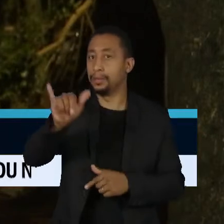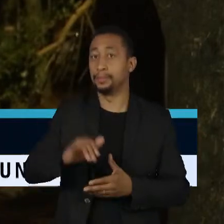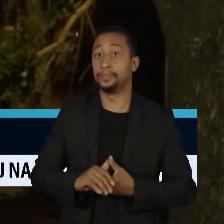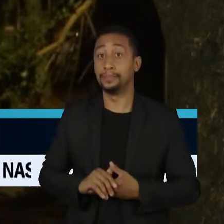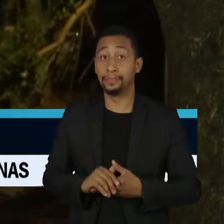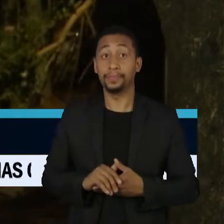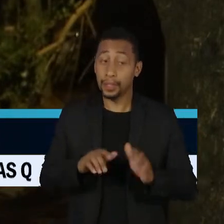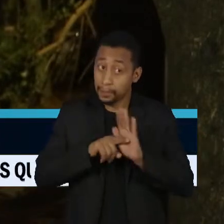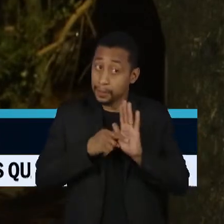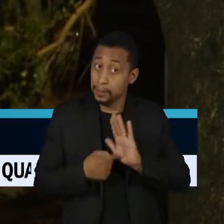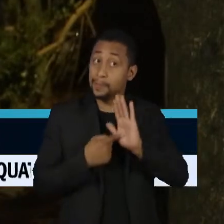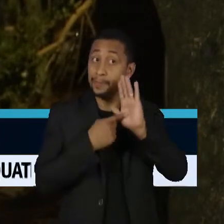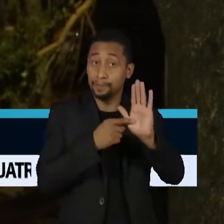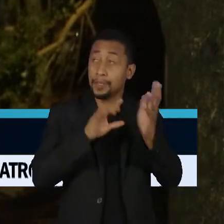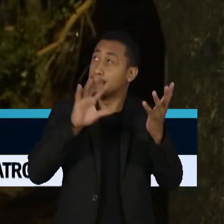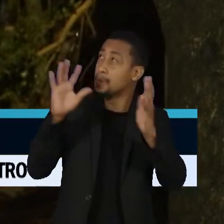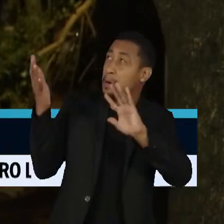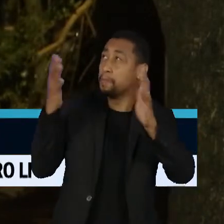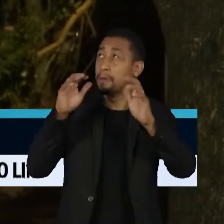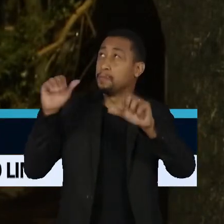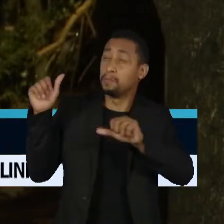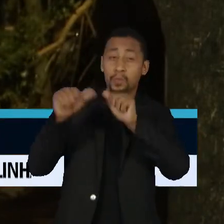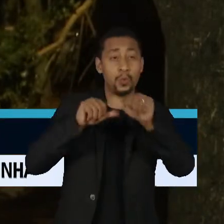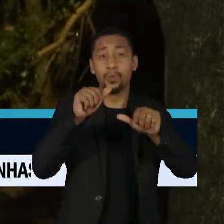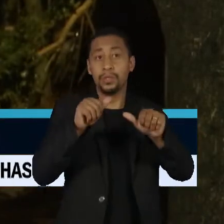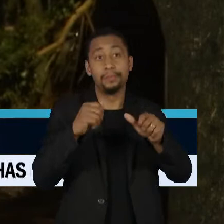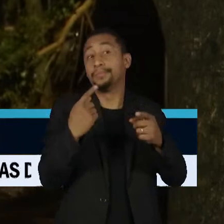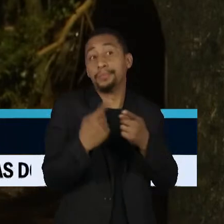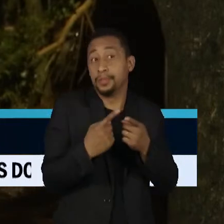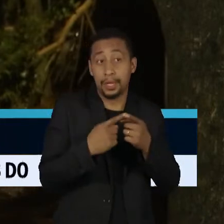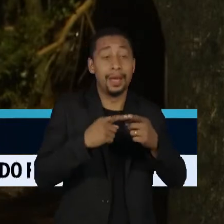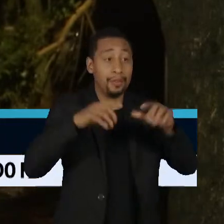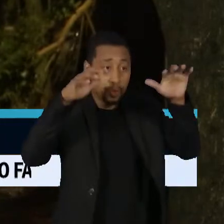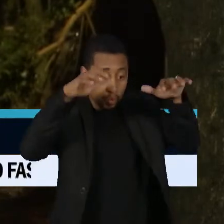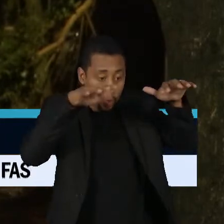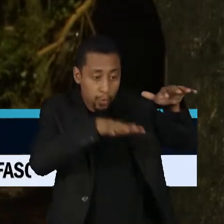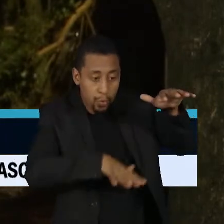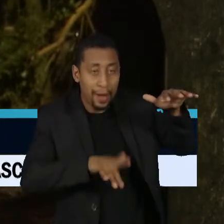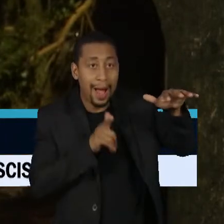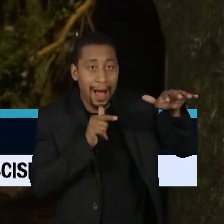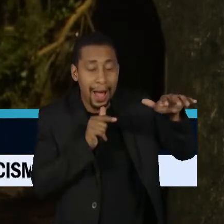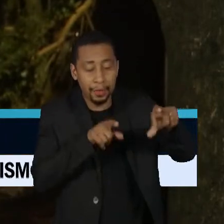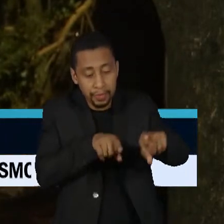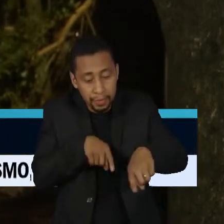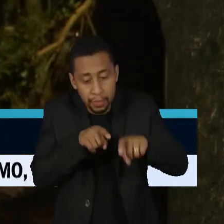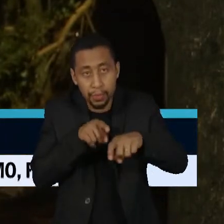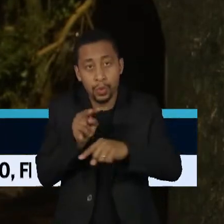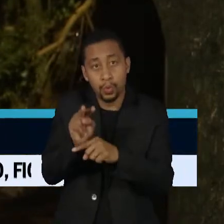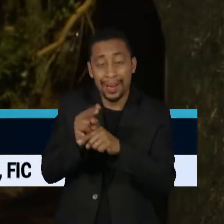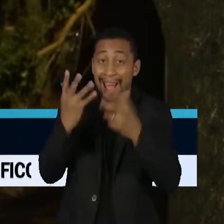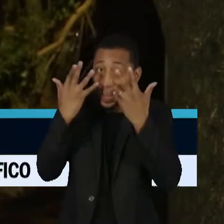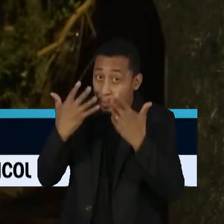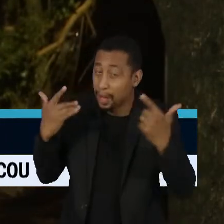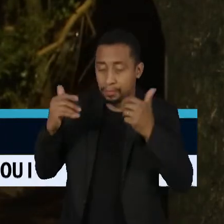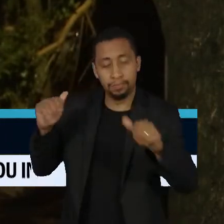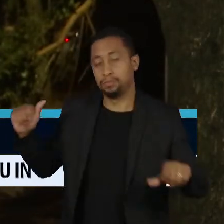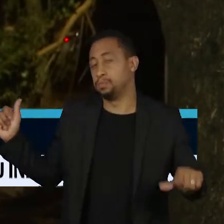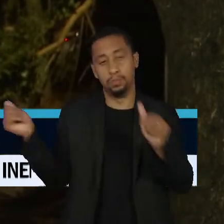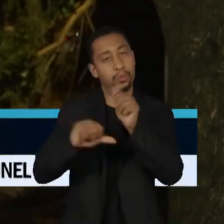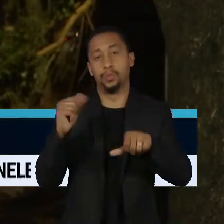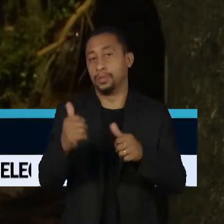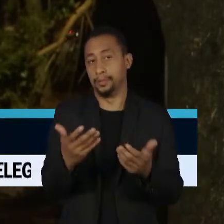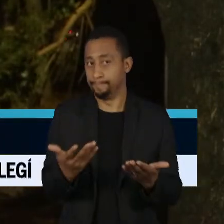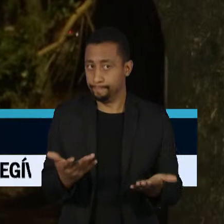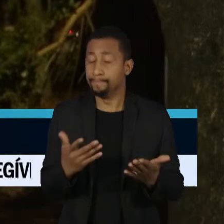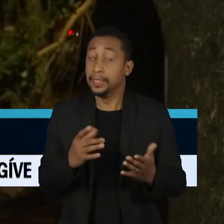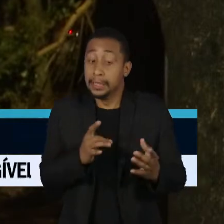ambientais que hoje permitem a obtenção de água, o desenvolvimento da agricultura e a criação de animais. Um dos efeitos mais temidos das